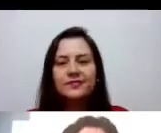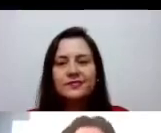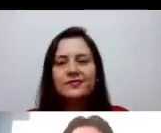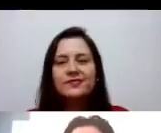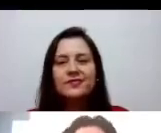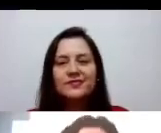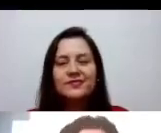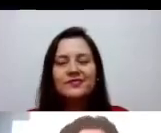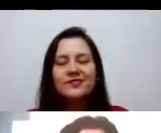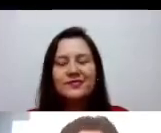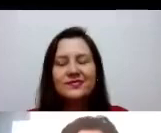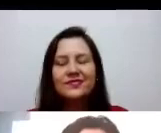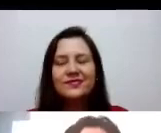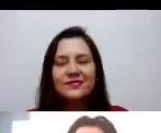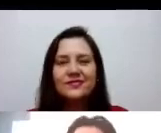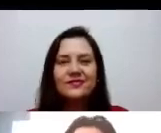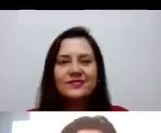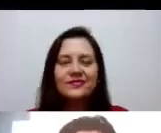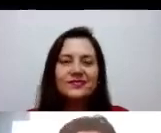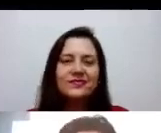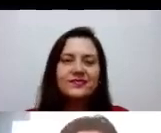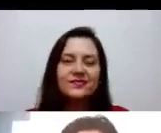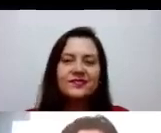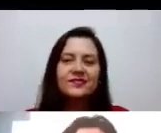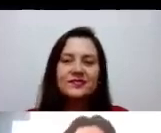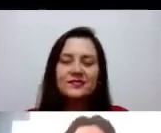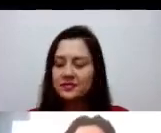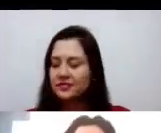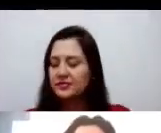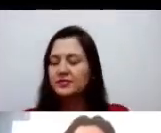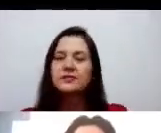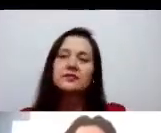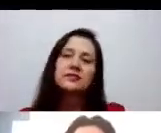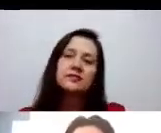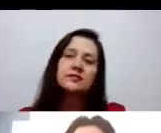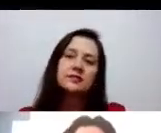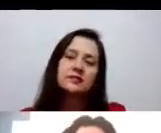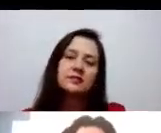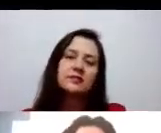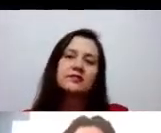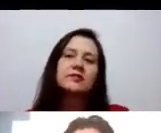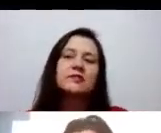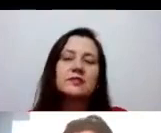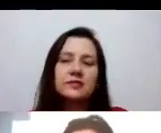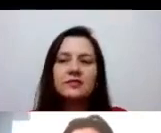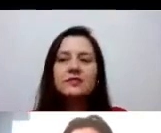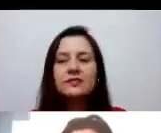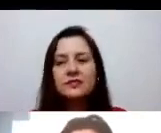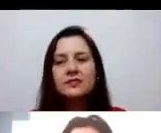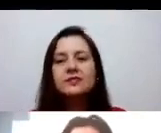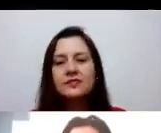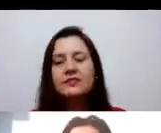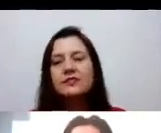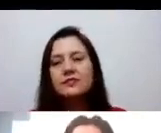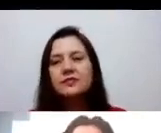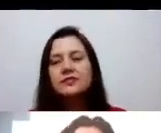sabe, se a gente tem muito material, dá para a gente fazer muita coisa. Mas será que porque eu tenho pouco material, eu não posso fazer?